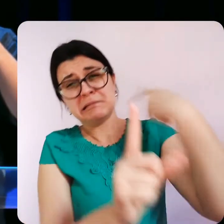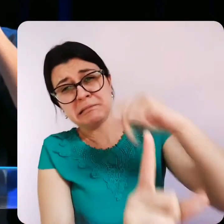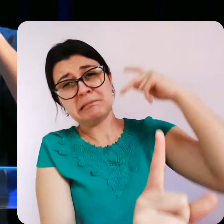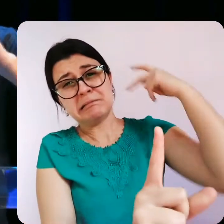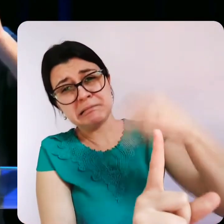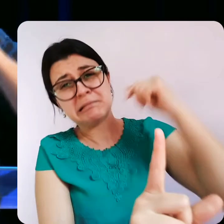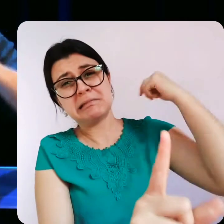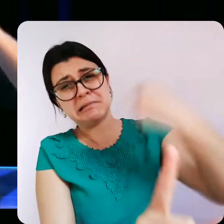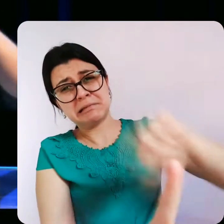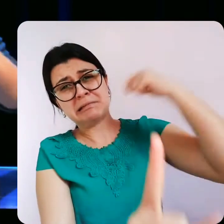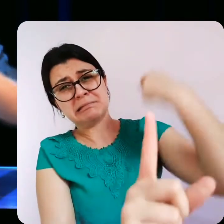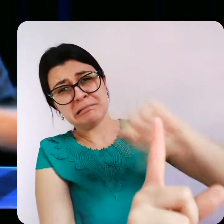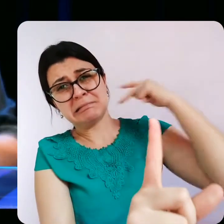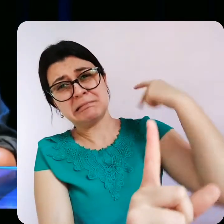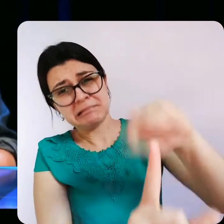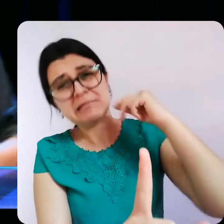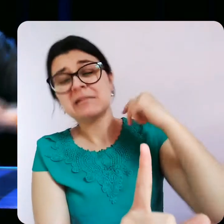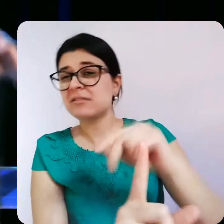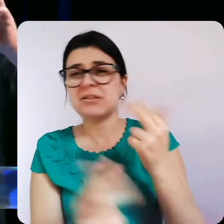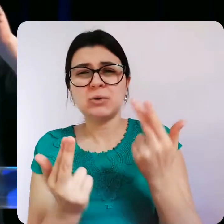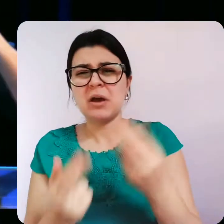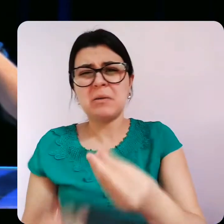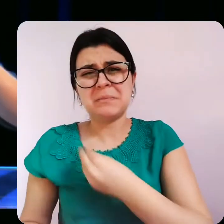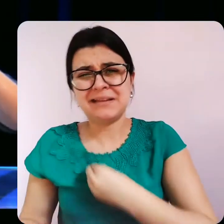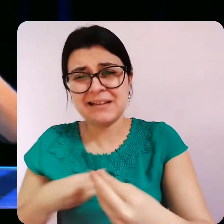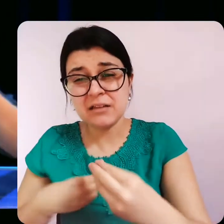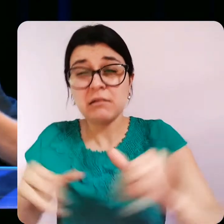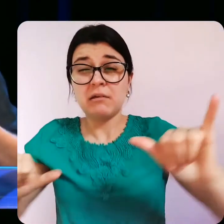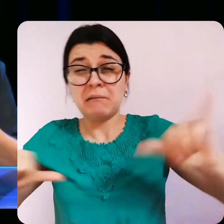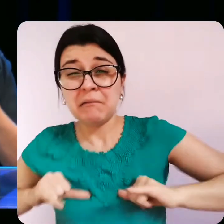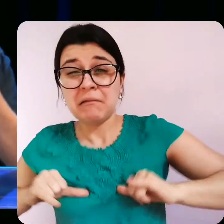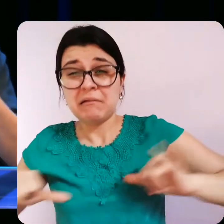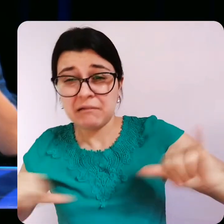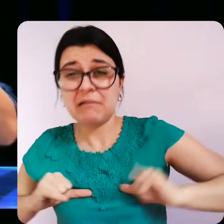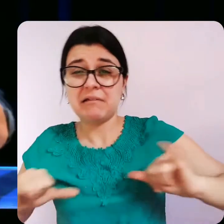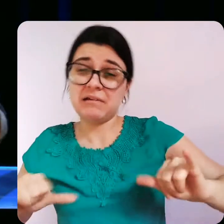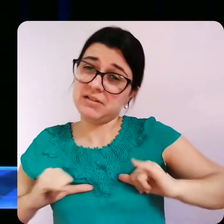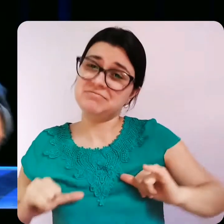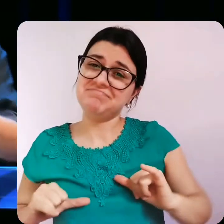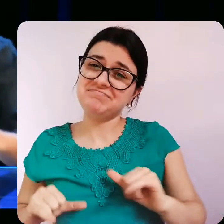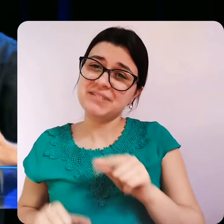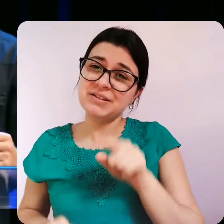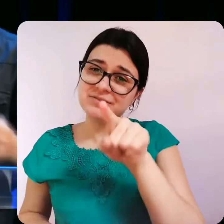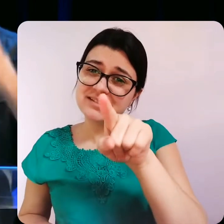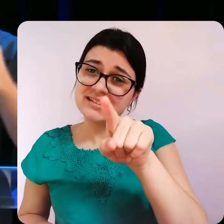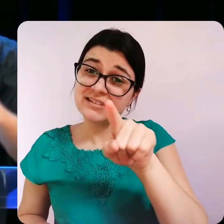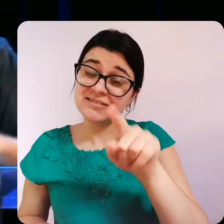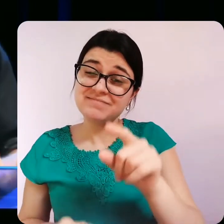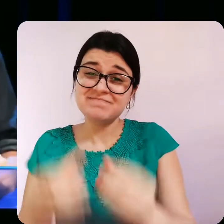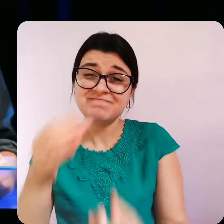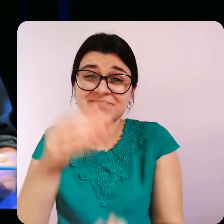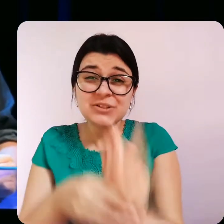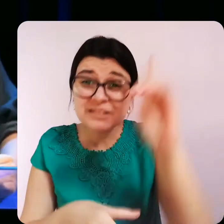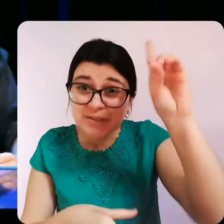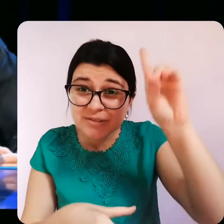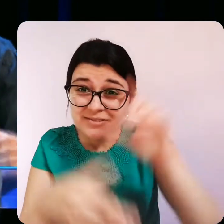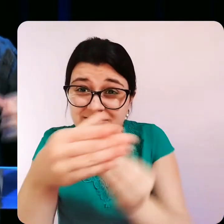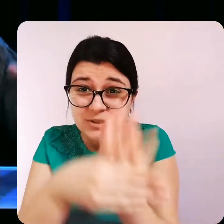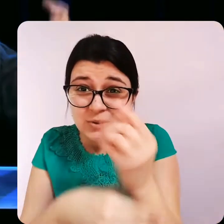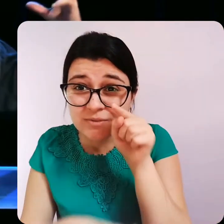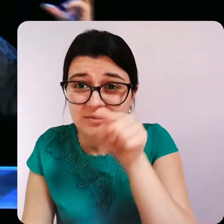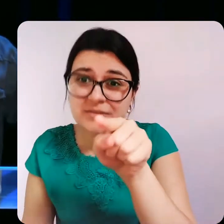viver um relacionamento de amor com Deus. Você foi criado para viver um relacionamento íntimo com seu Pai, com Deus.